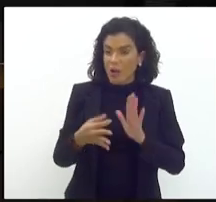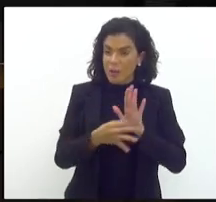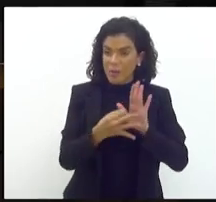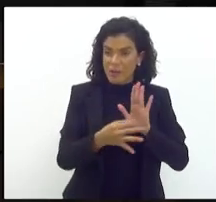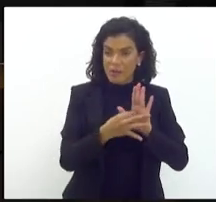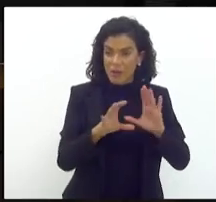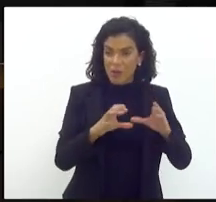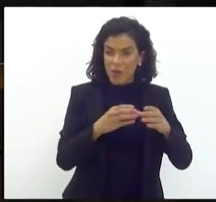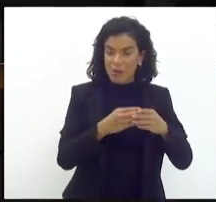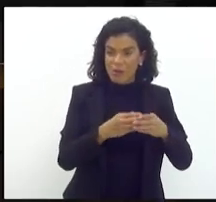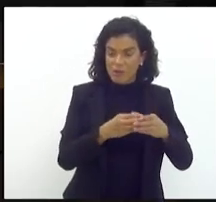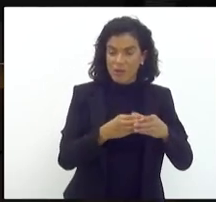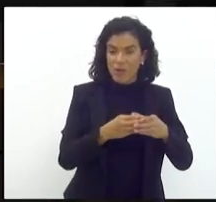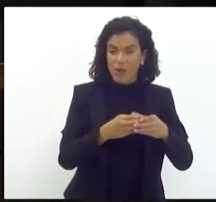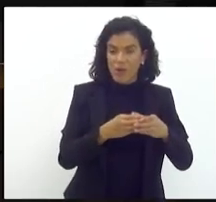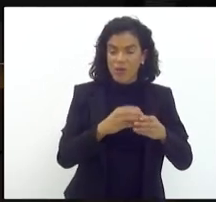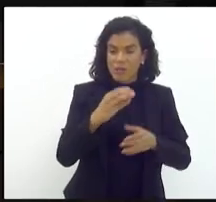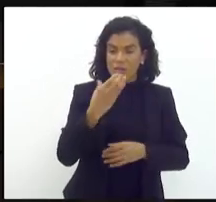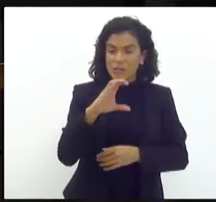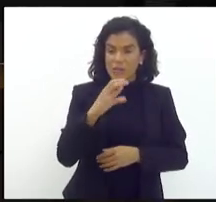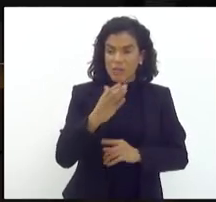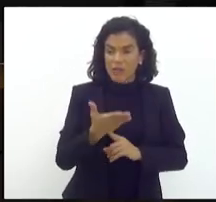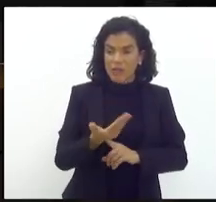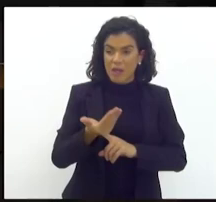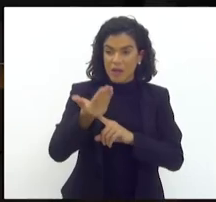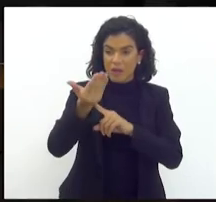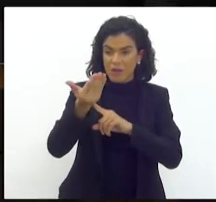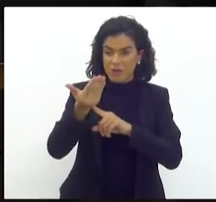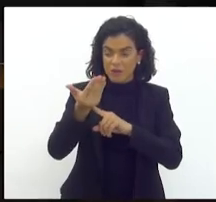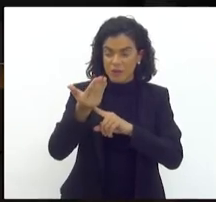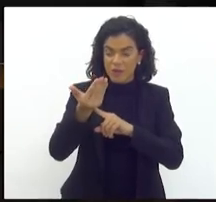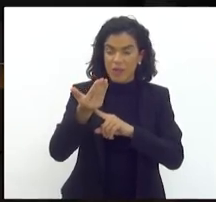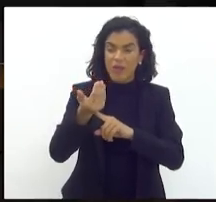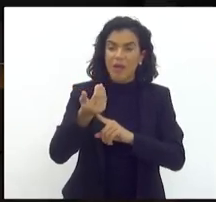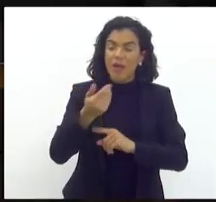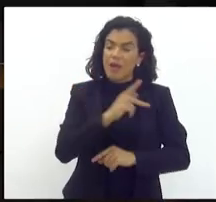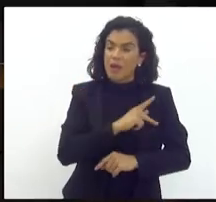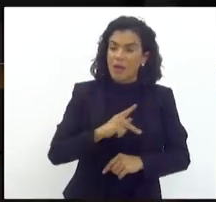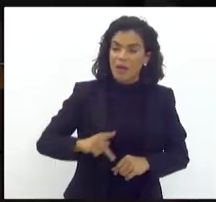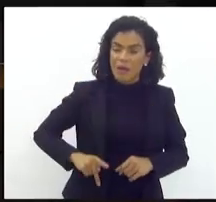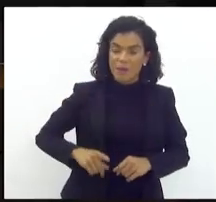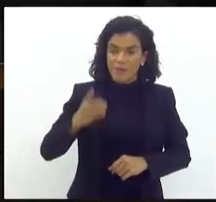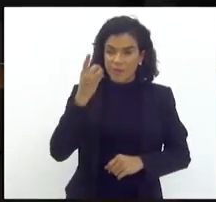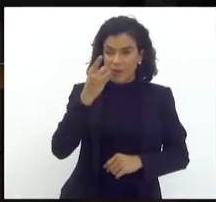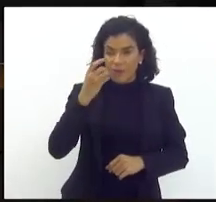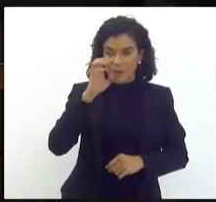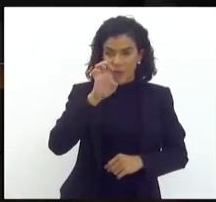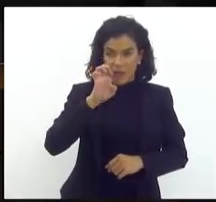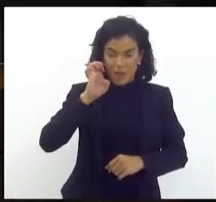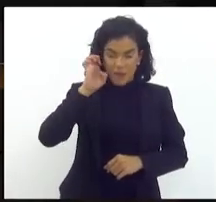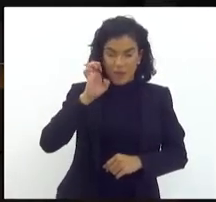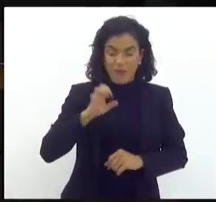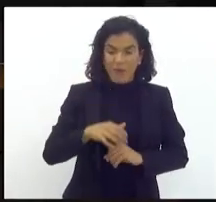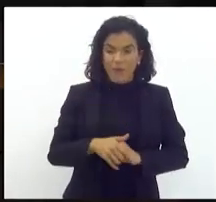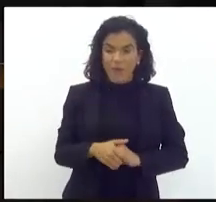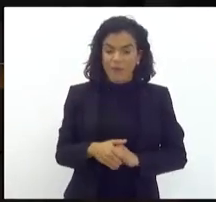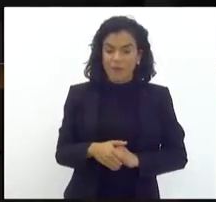pela comissão de ciência e tecnologia a sua Presidente deputada Érica